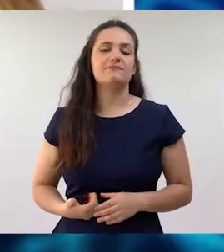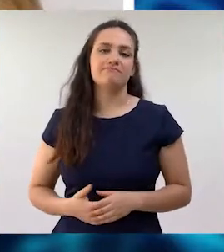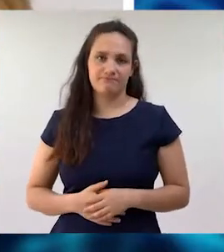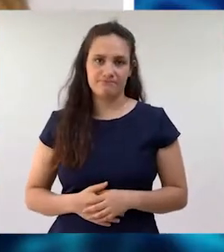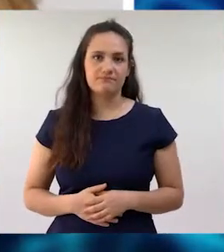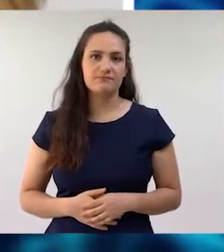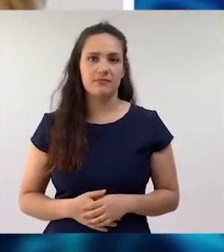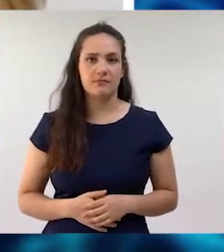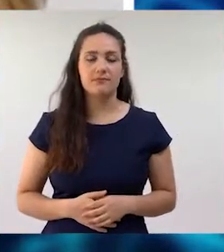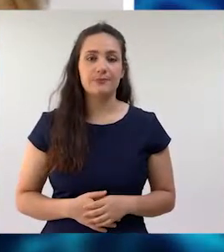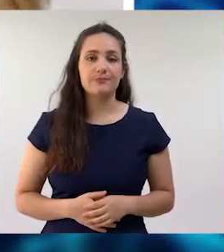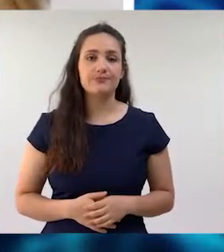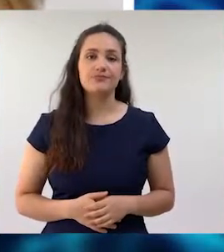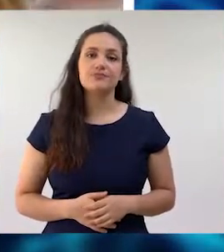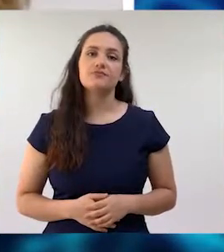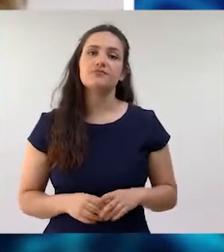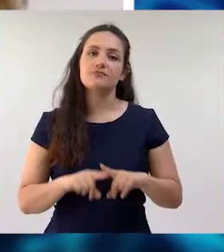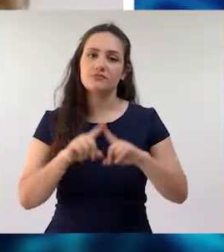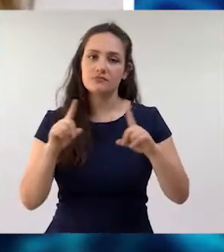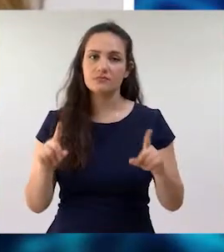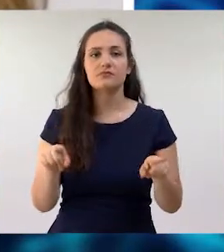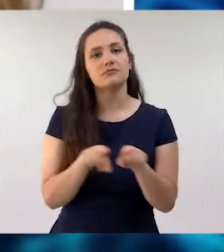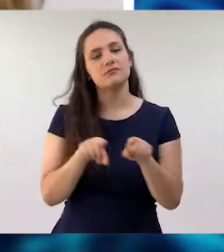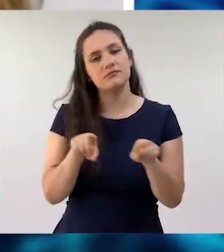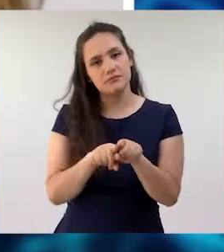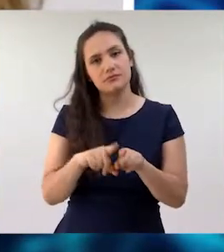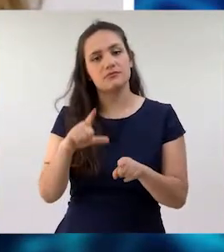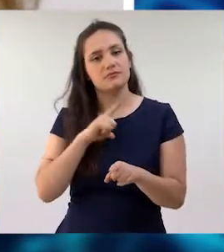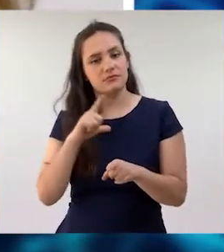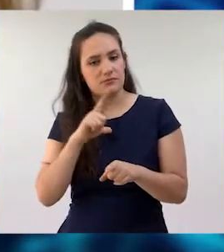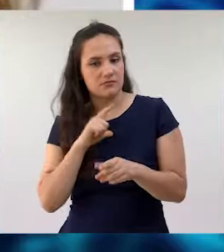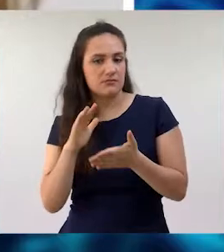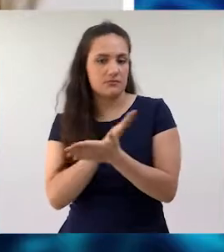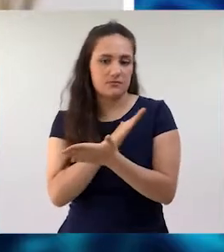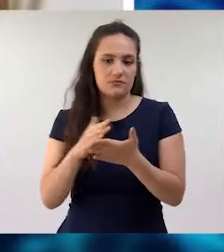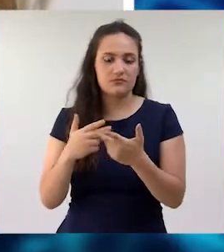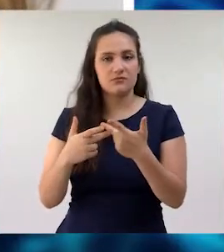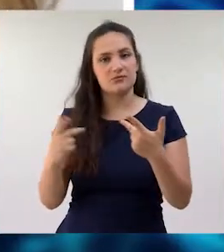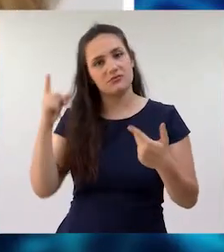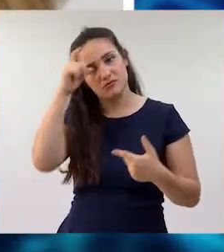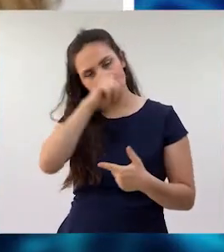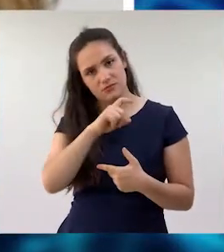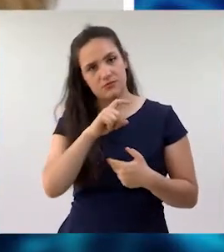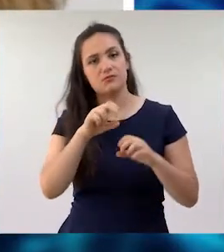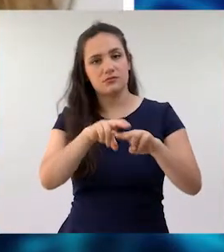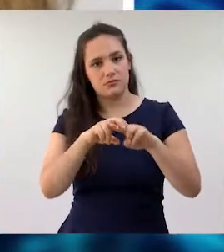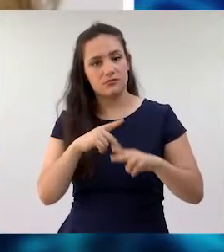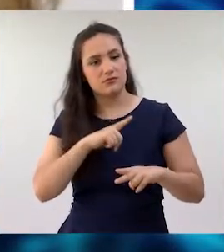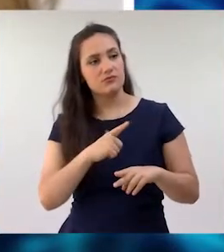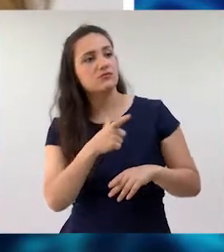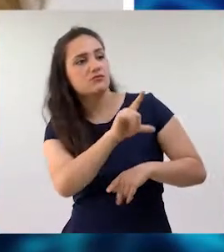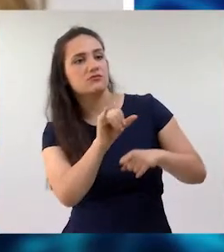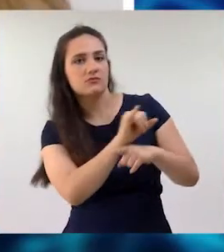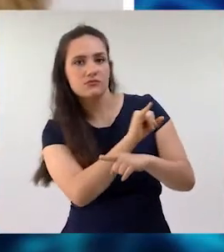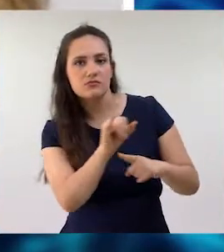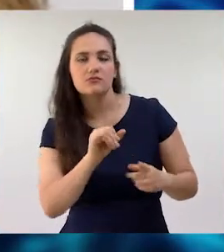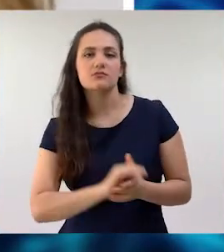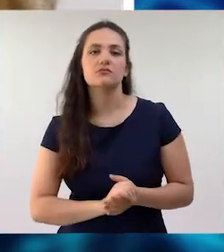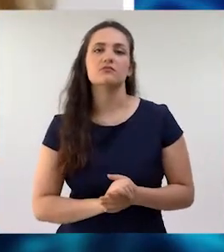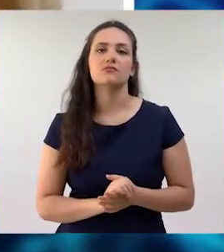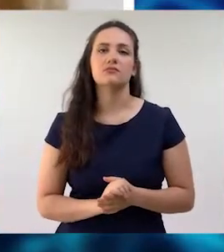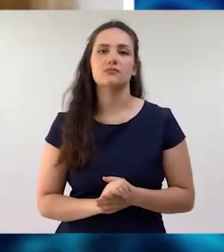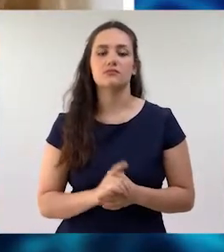em si, não. Mas por conta de algumas impossibilidades em realizar a colonoscopia, surgiram outros